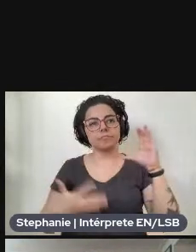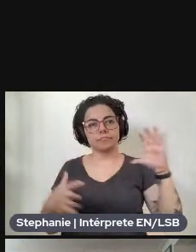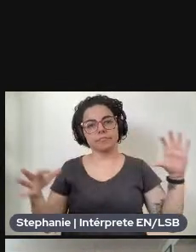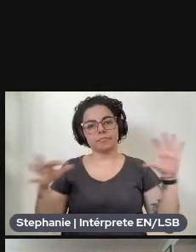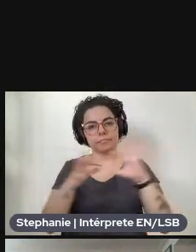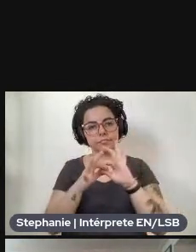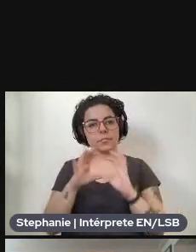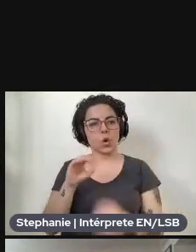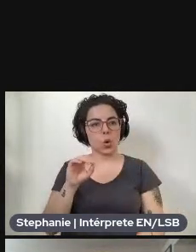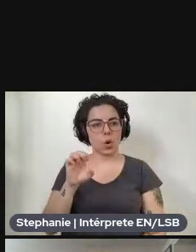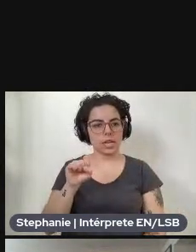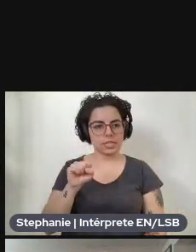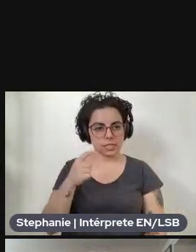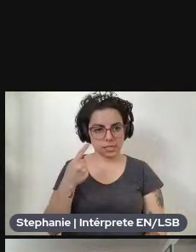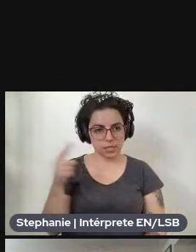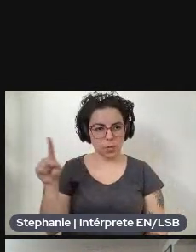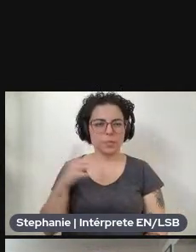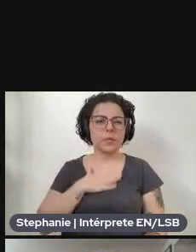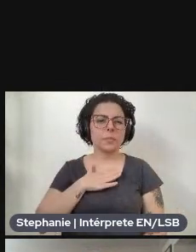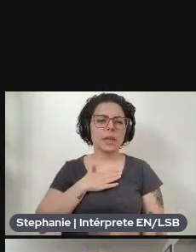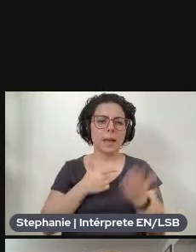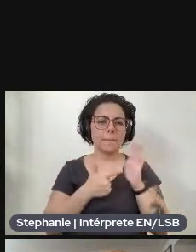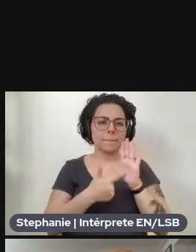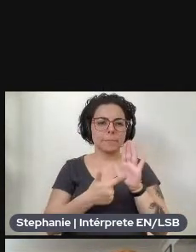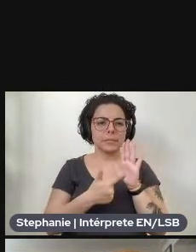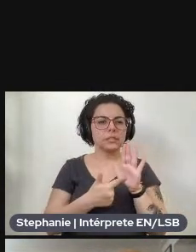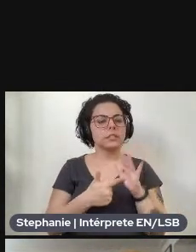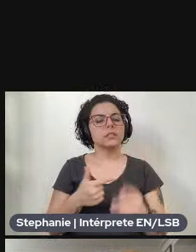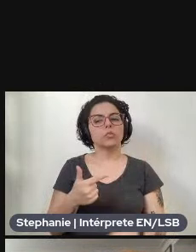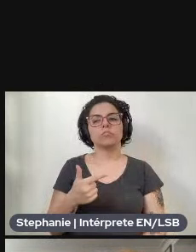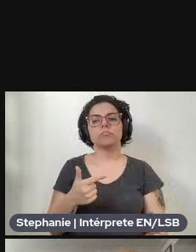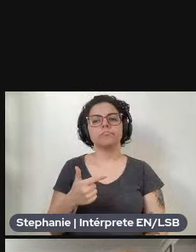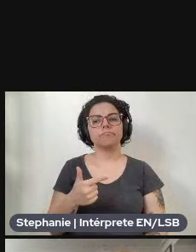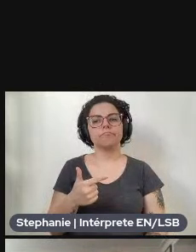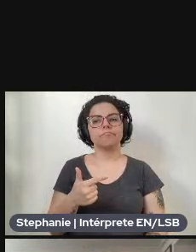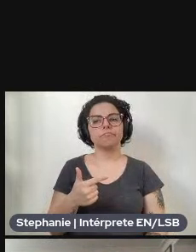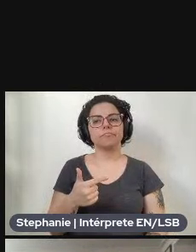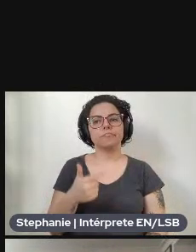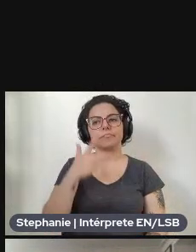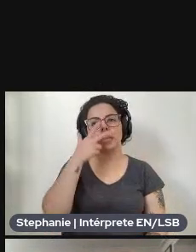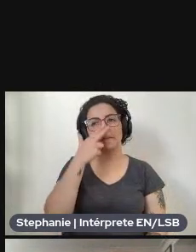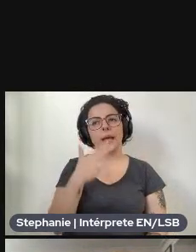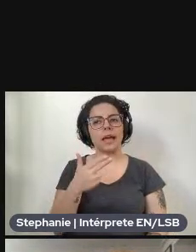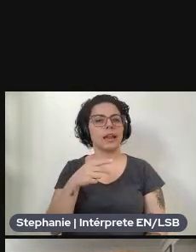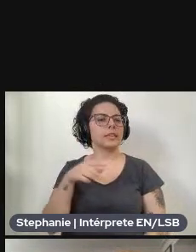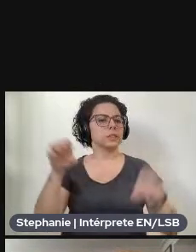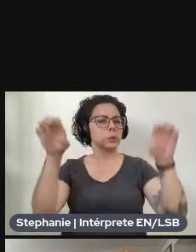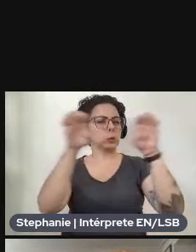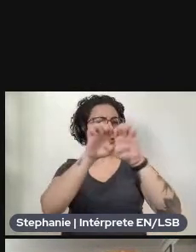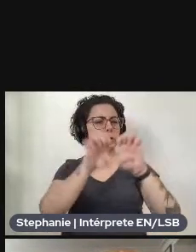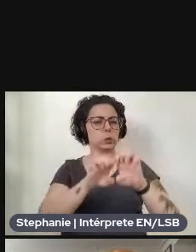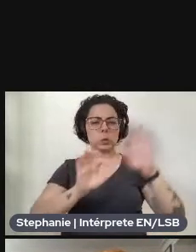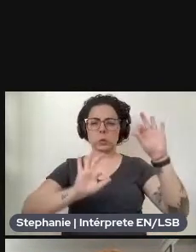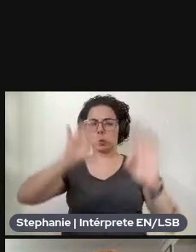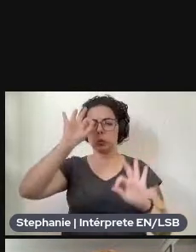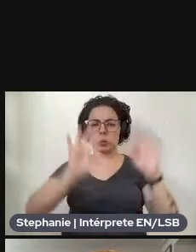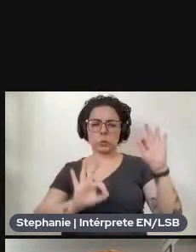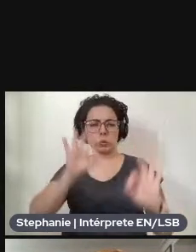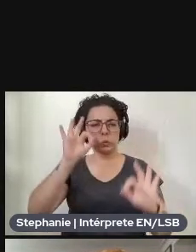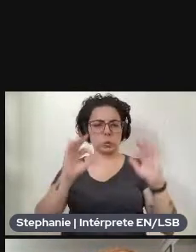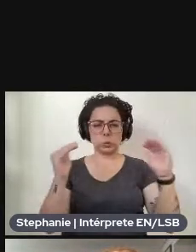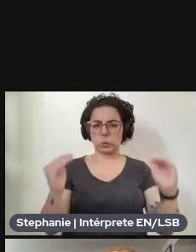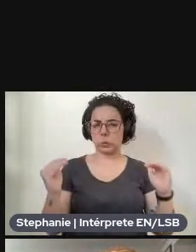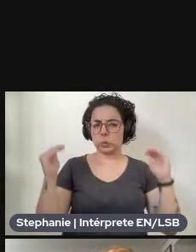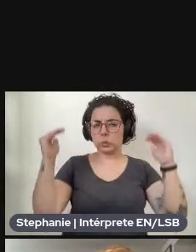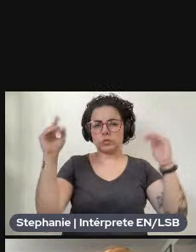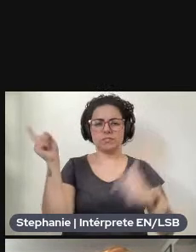apresentação, portanto, nesse sentido, não é uma apresentação muito bem estruturada, digamos assim, porque ela visa,